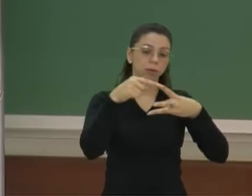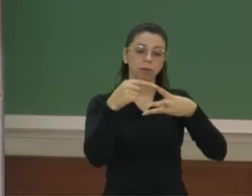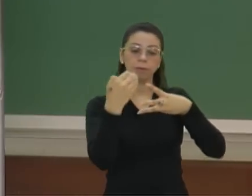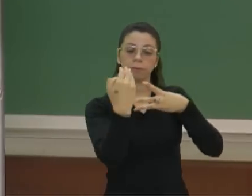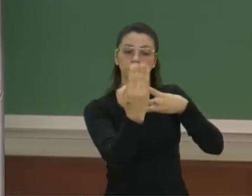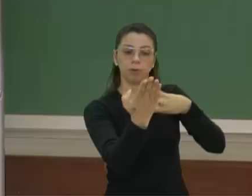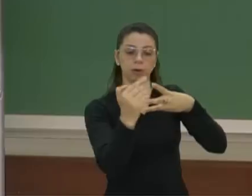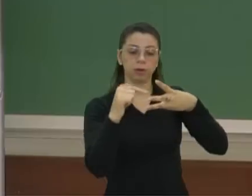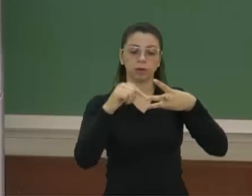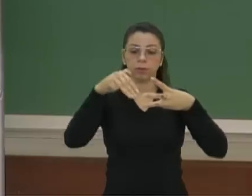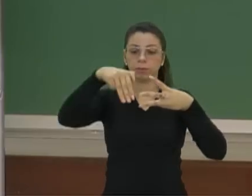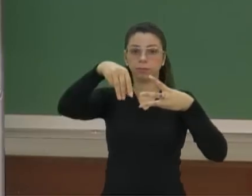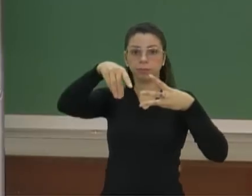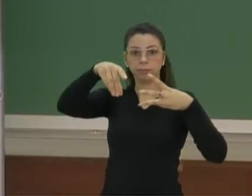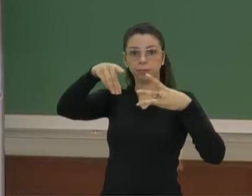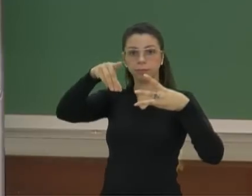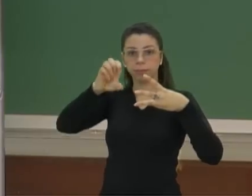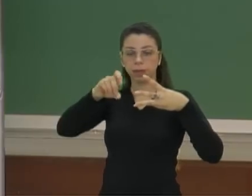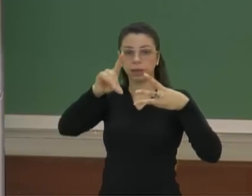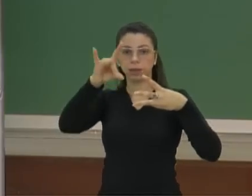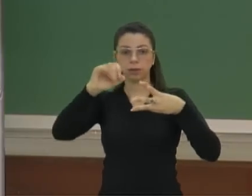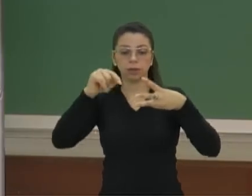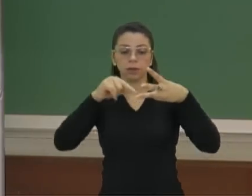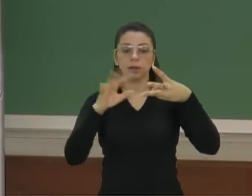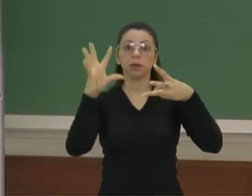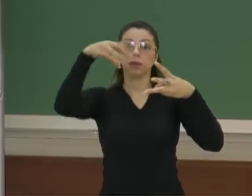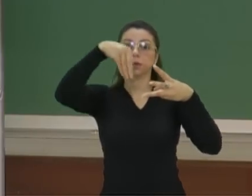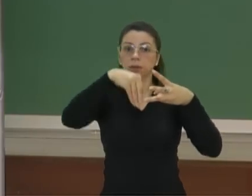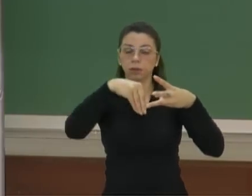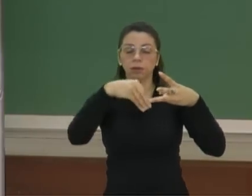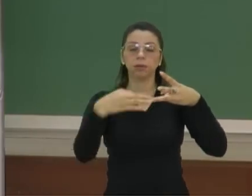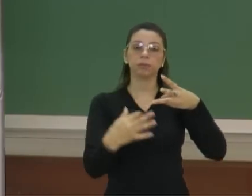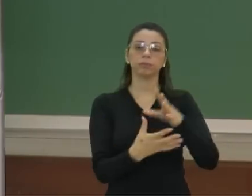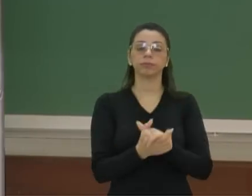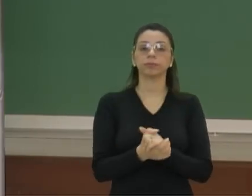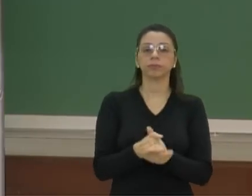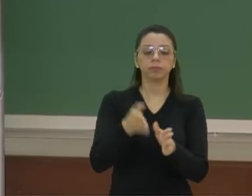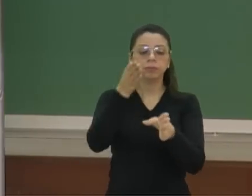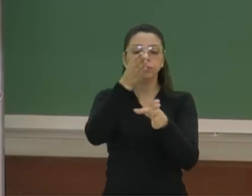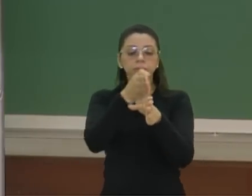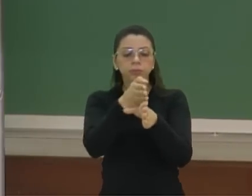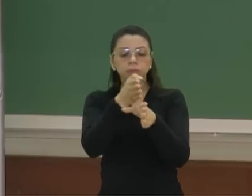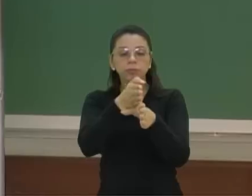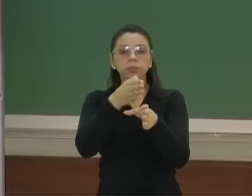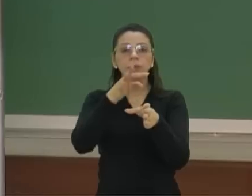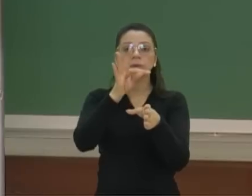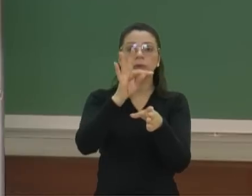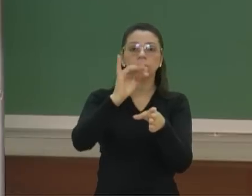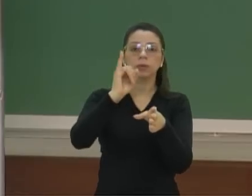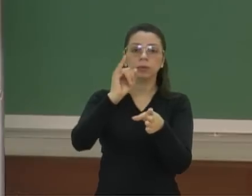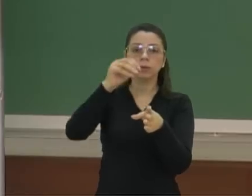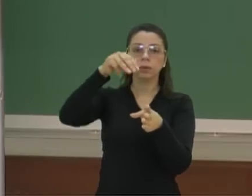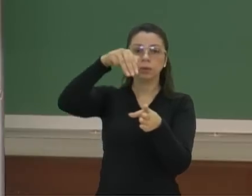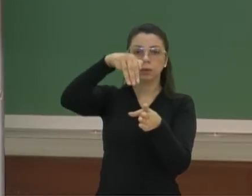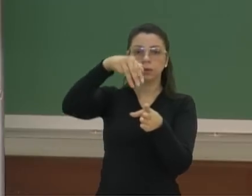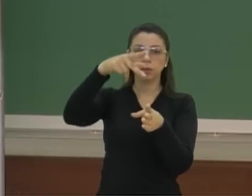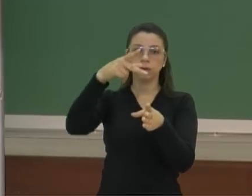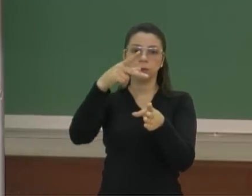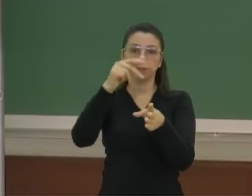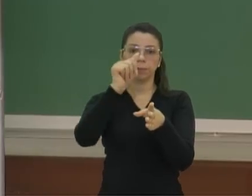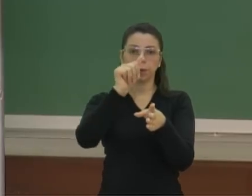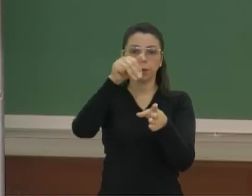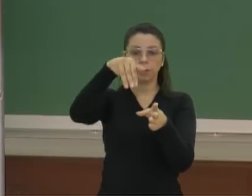externa, média e interna. E que a membrana timpânica realmente ela separa essas